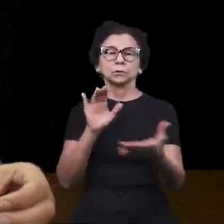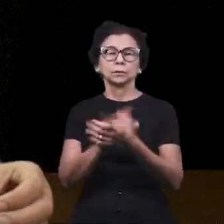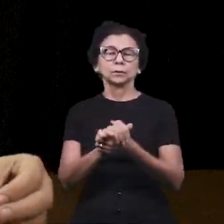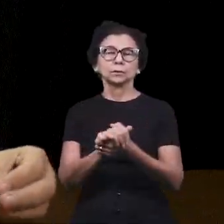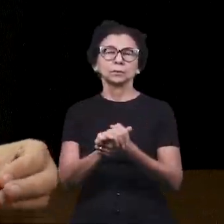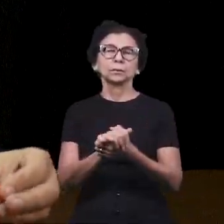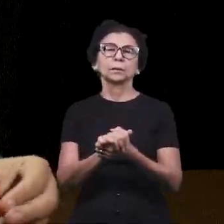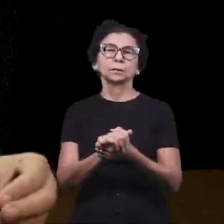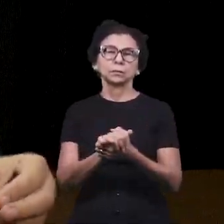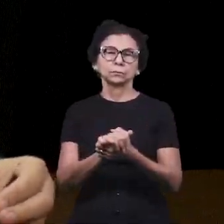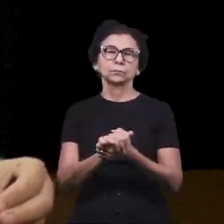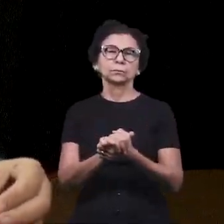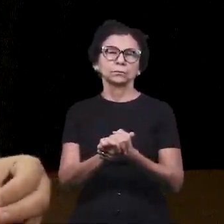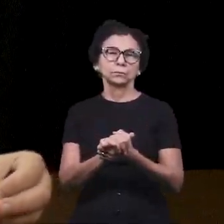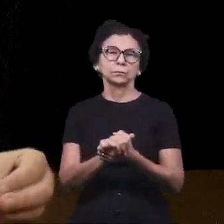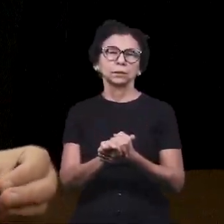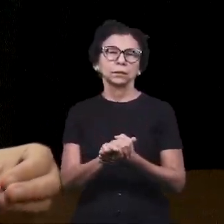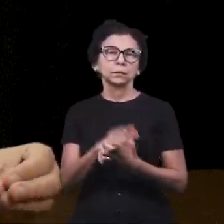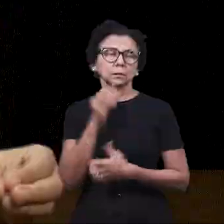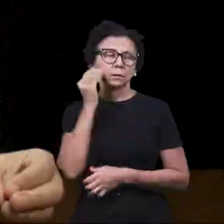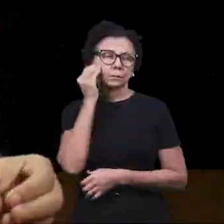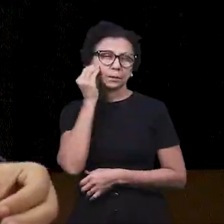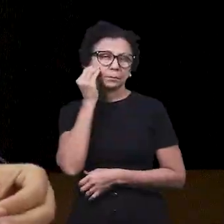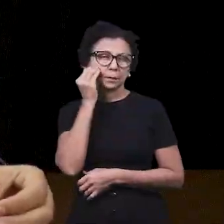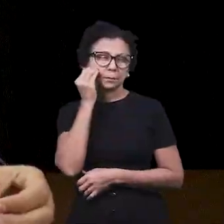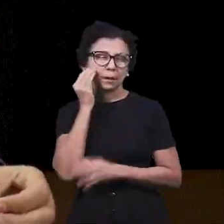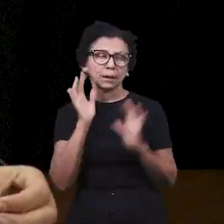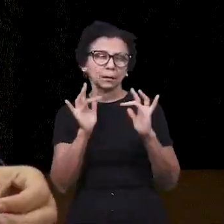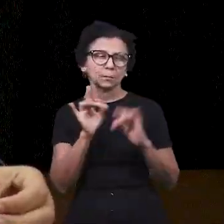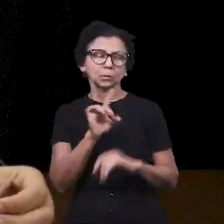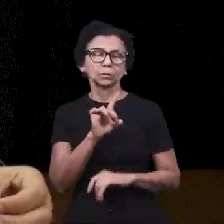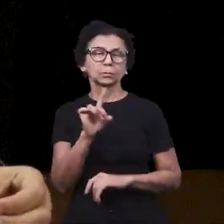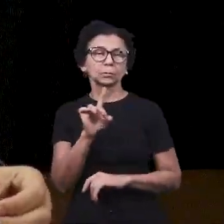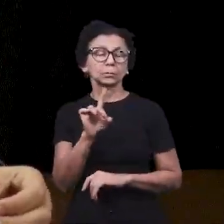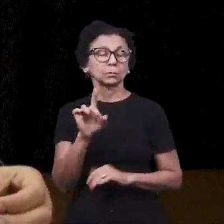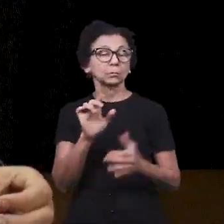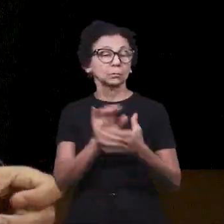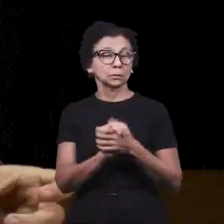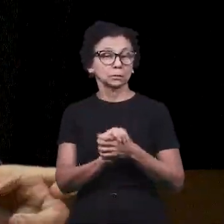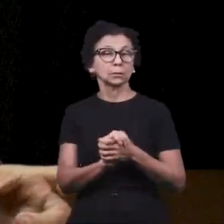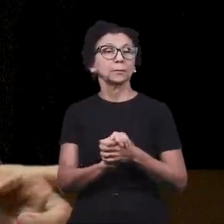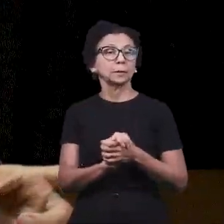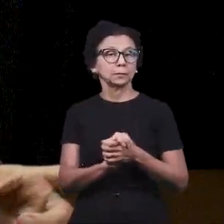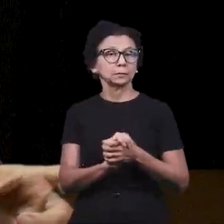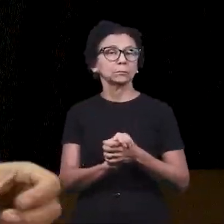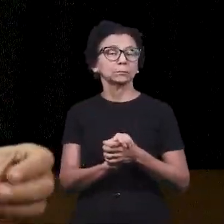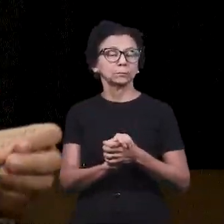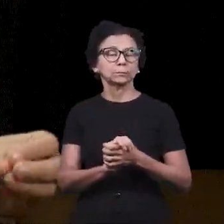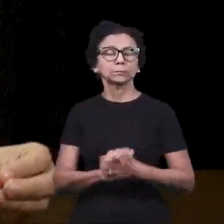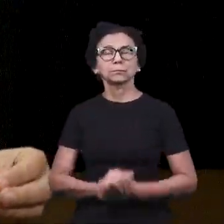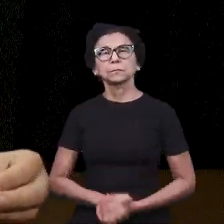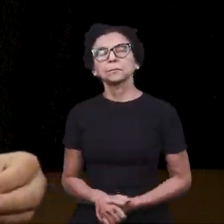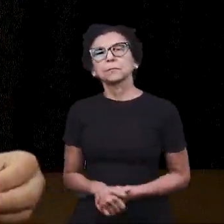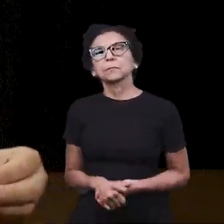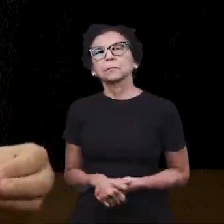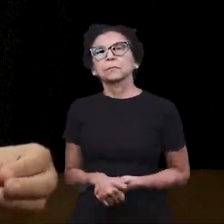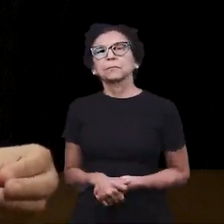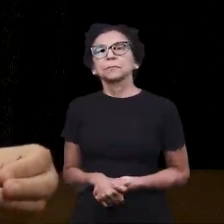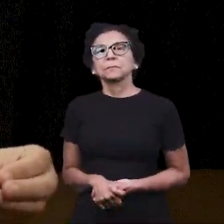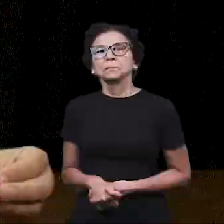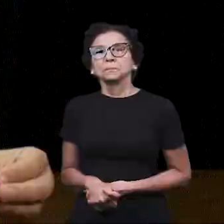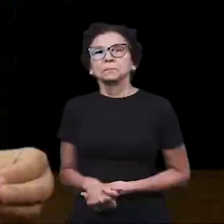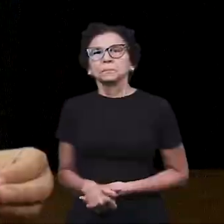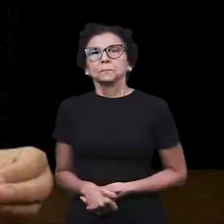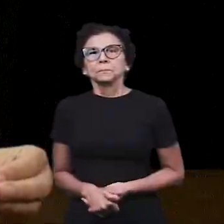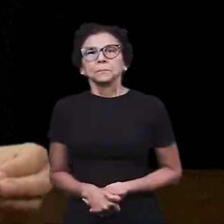o casamento. O objetivo do namoro não é experimentar, o objetivo do namoro é que haja um casamento. Como é que é